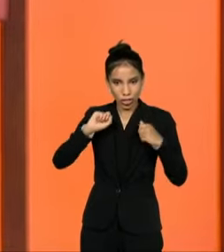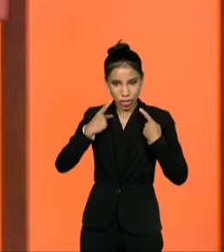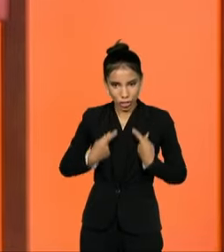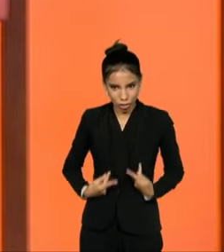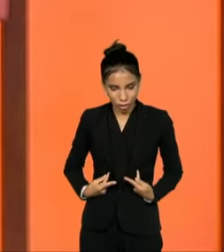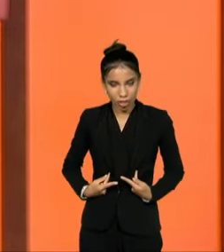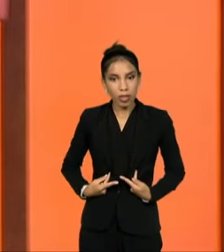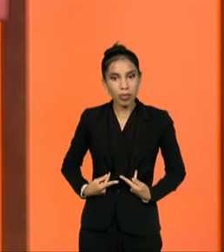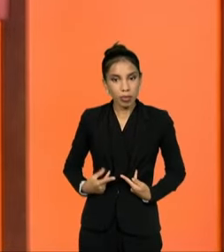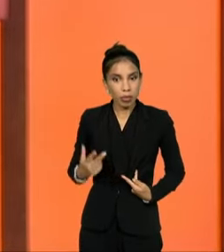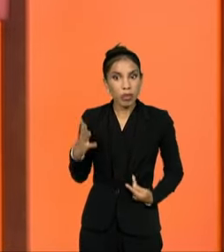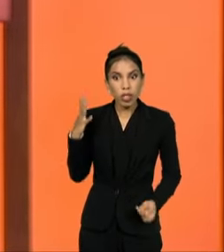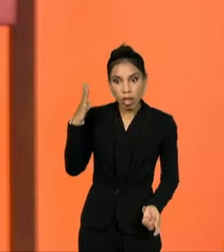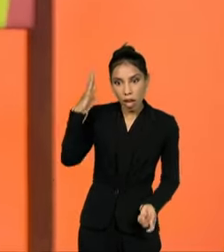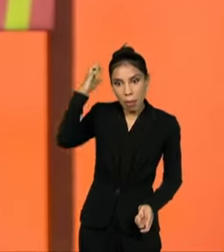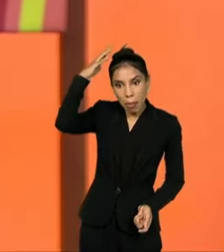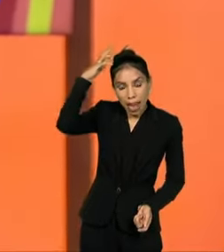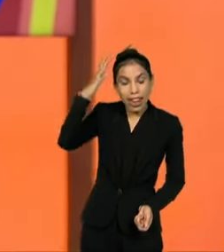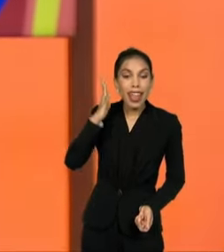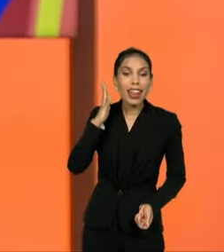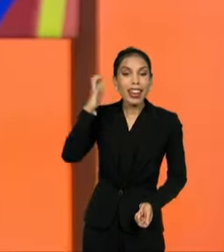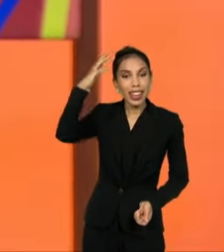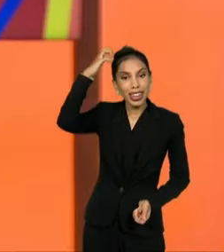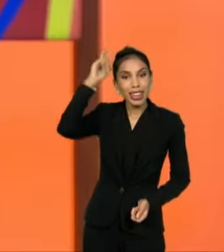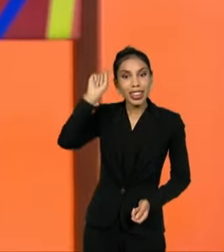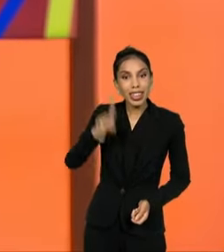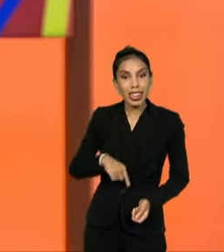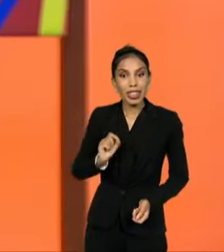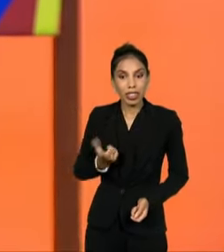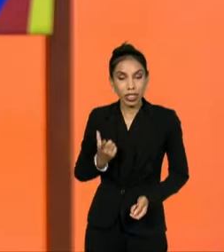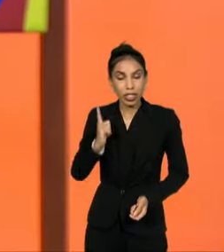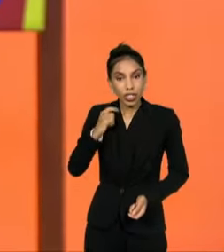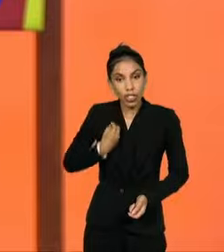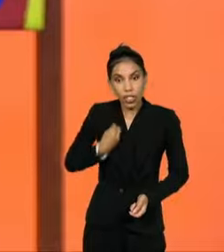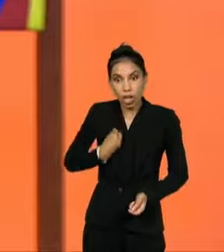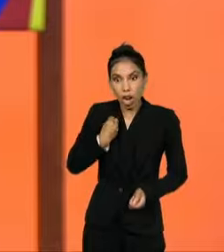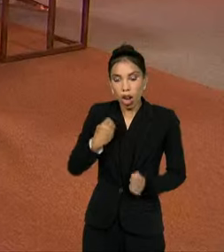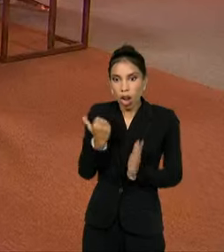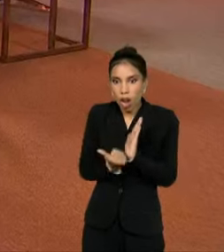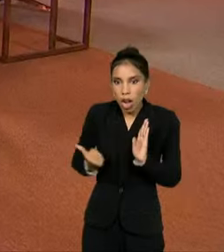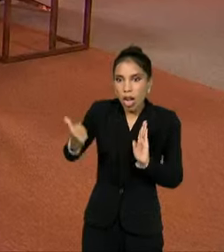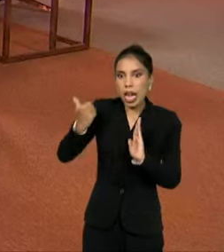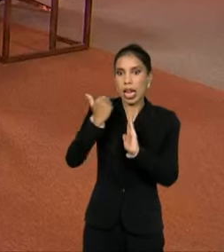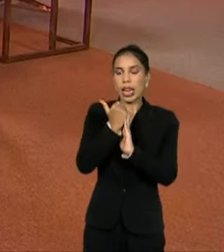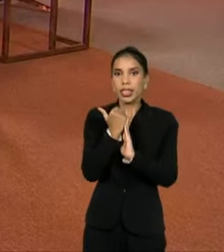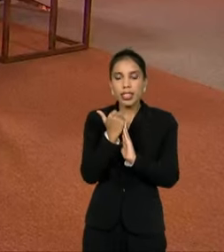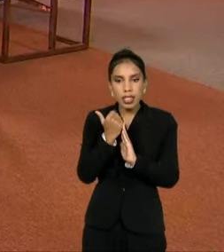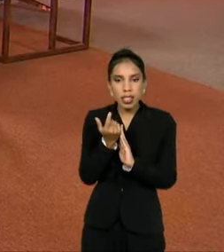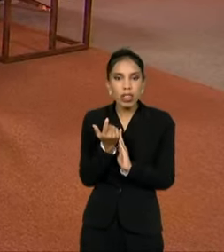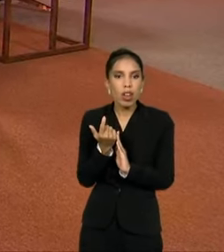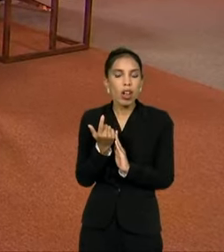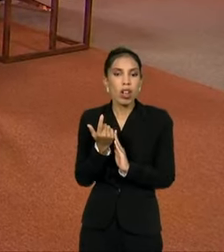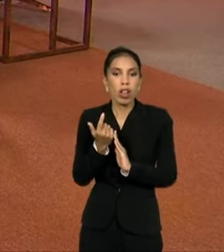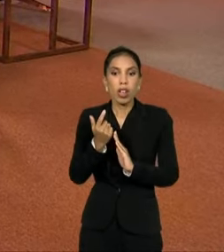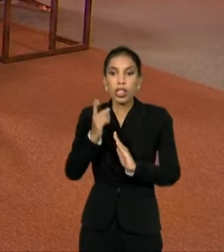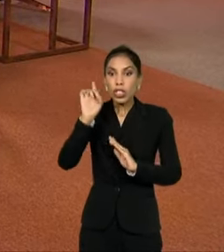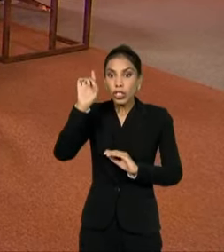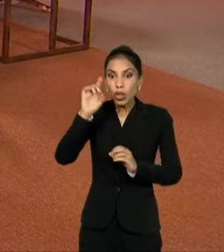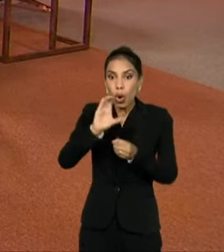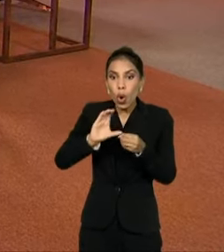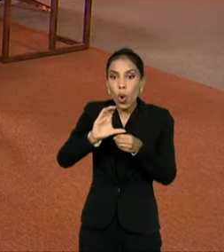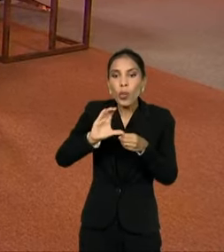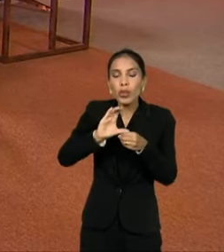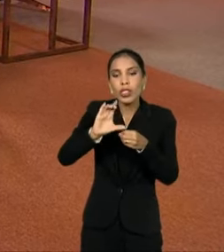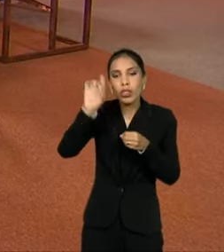grande coletivo da Marielle, né? Sim. O grande coletivo da Marielle foi o mandato, onde ela cresceu, onde ela construiu, onde ela... A Comissão de Direitos Humanos foi a